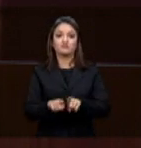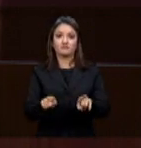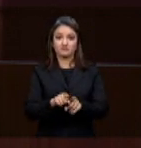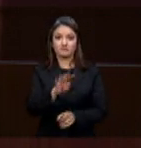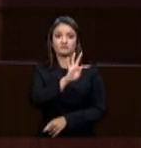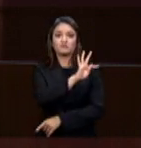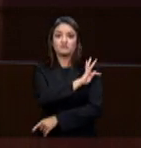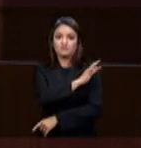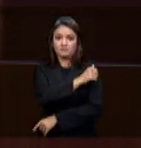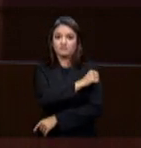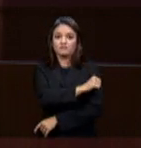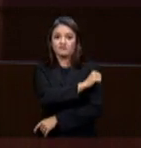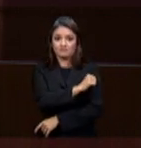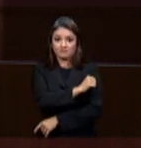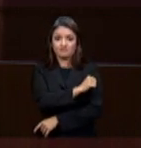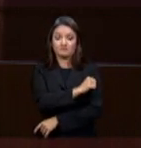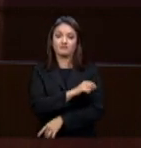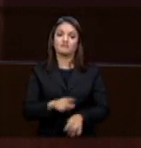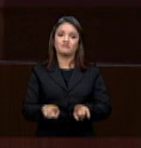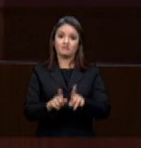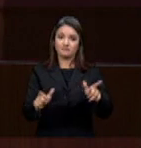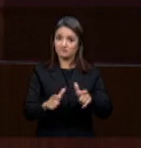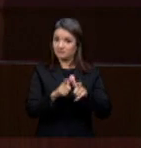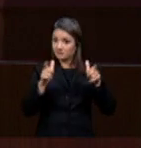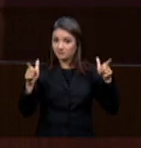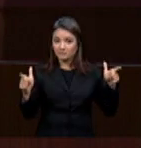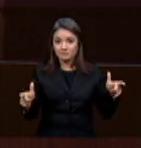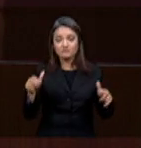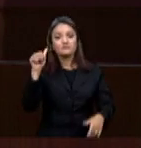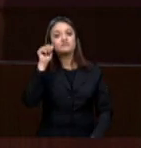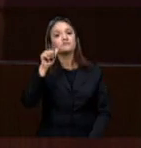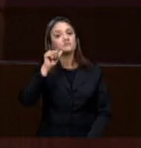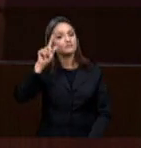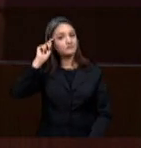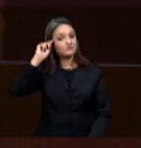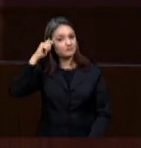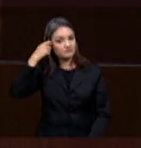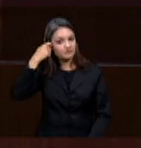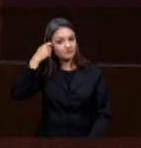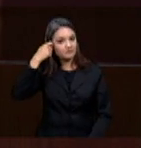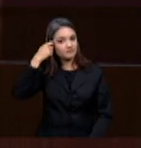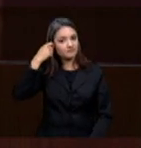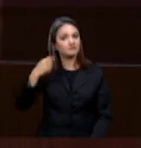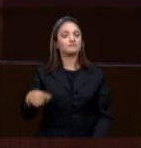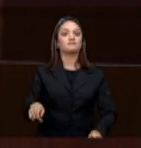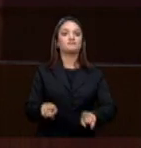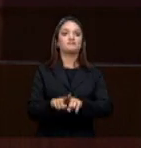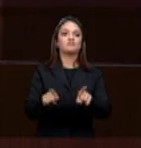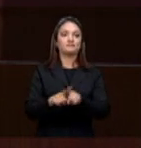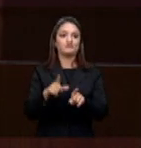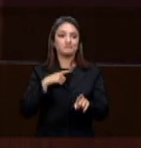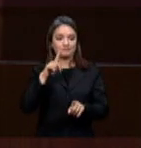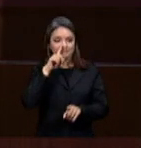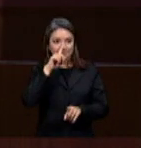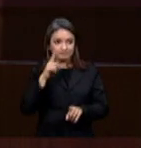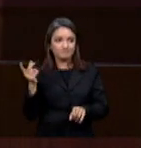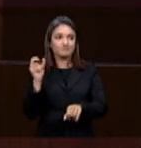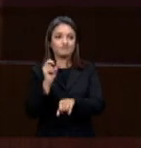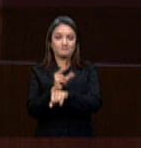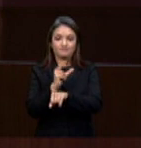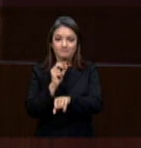técnicas de enfermagem sobretudo são predominantemente mulheres negras também expostas ao vírus